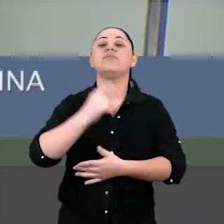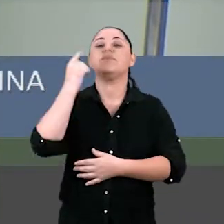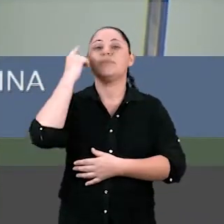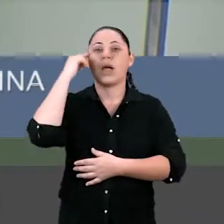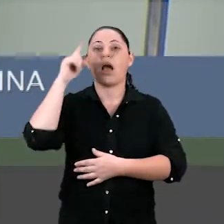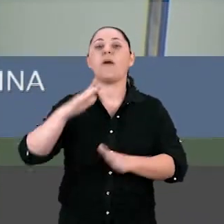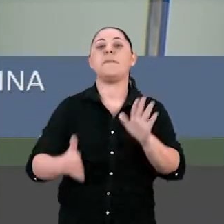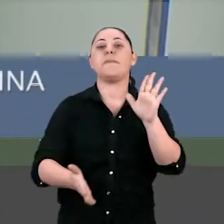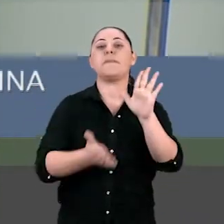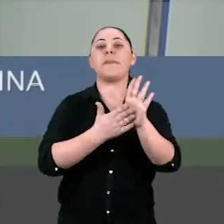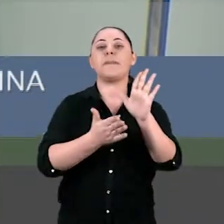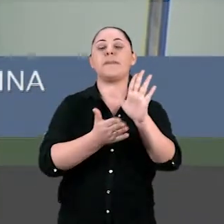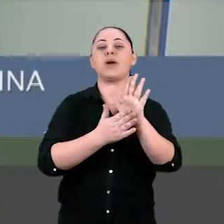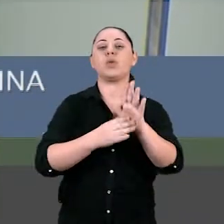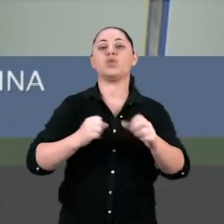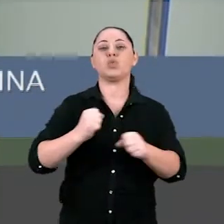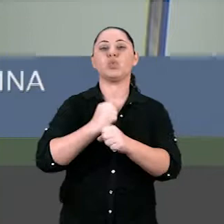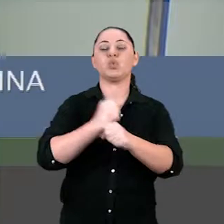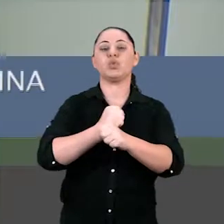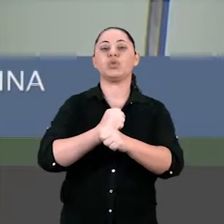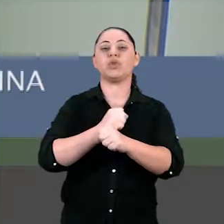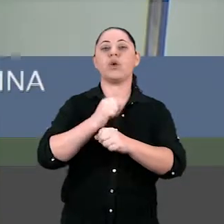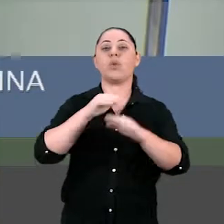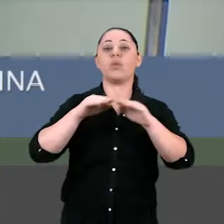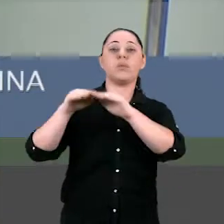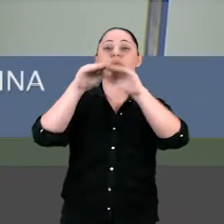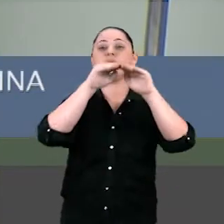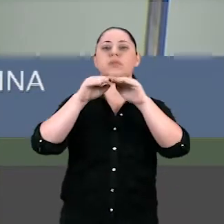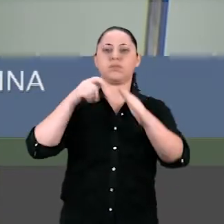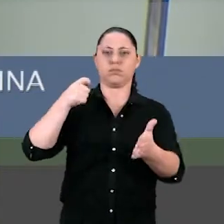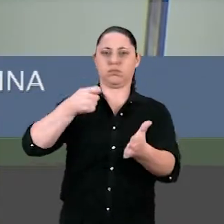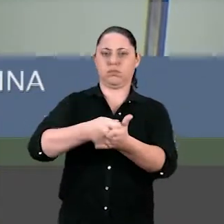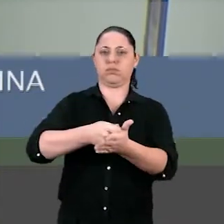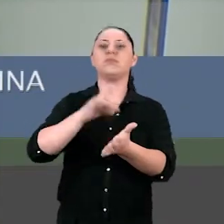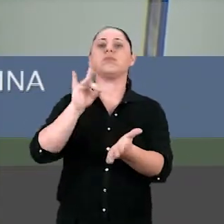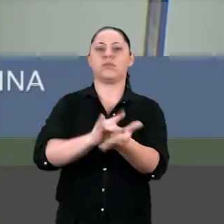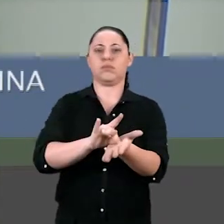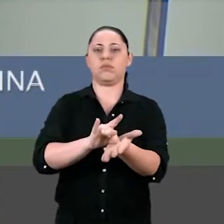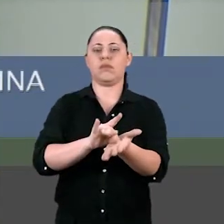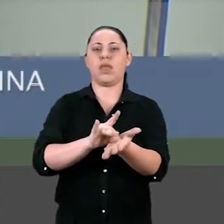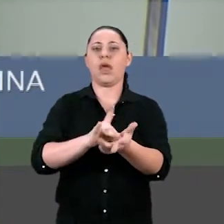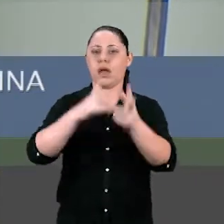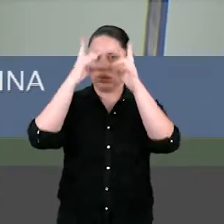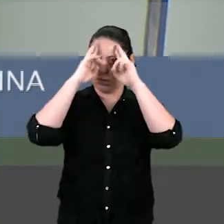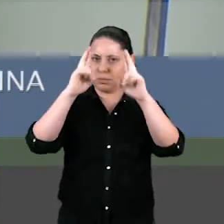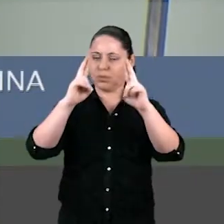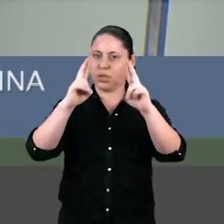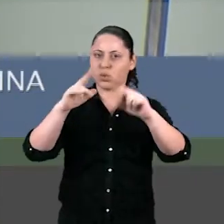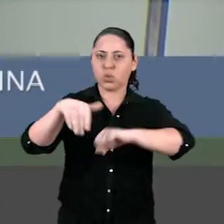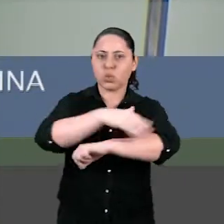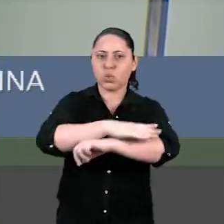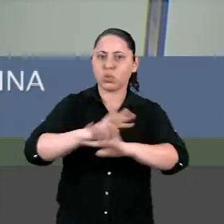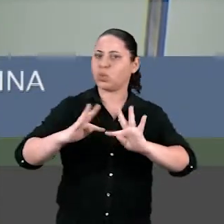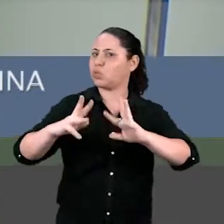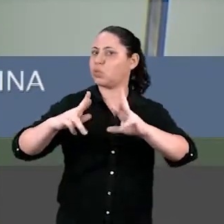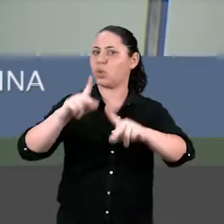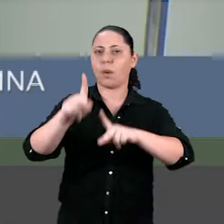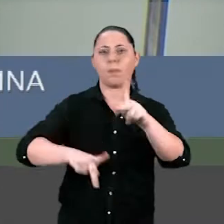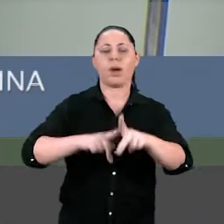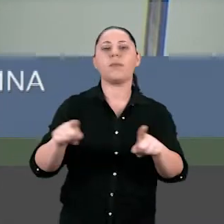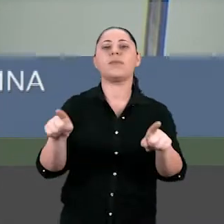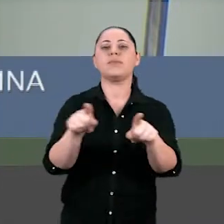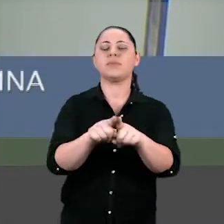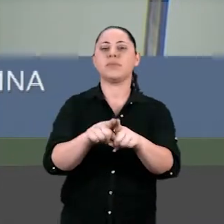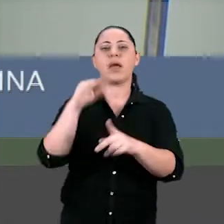nosso papel na construção de uma democracia sólida, ela passa, evidentemente, pelo respeito da maioria das ruas, mas passa fundamentalmente